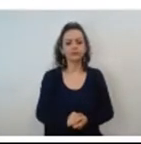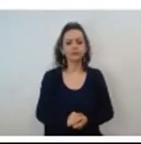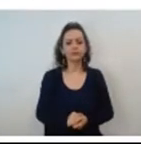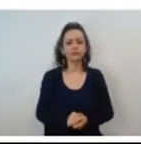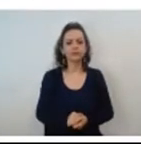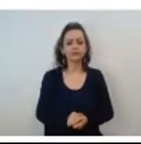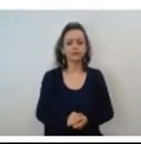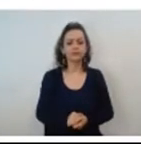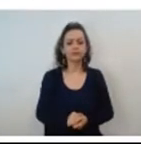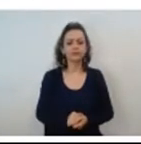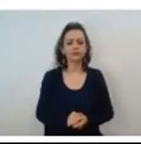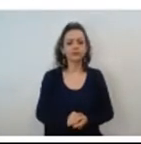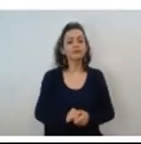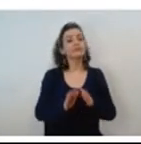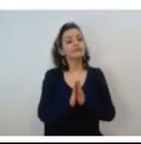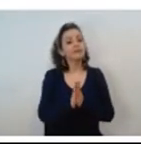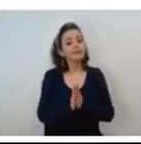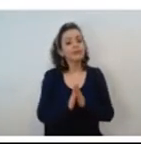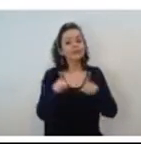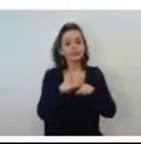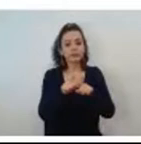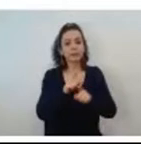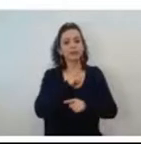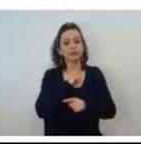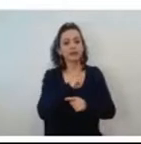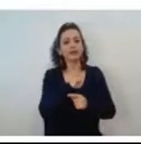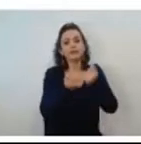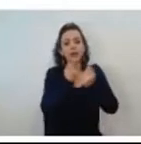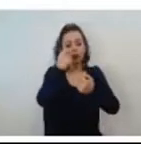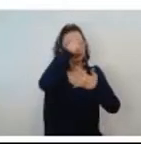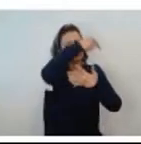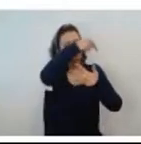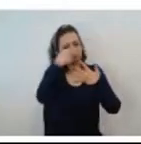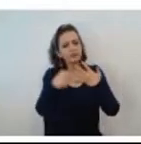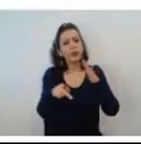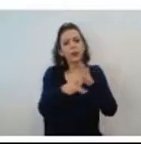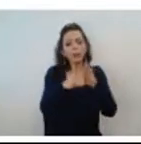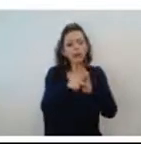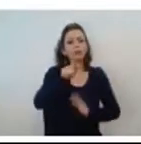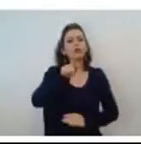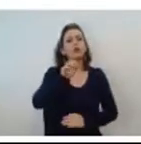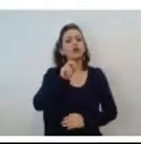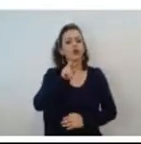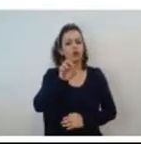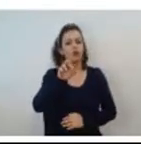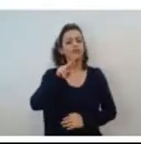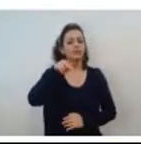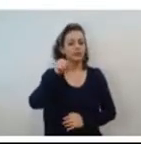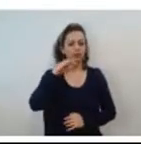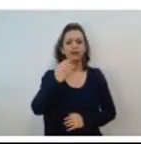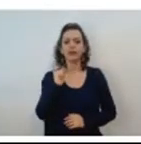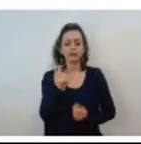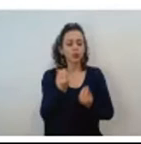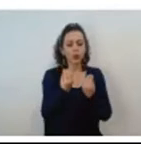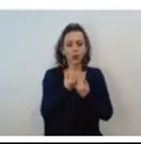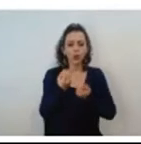aspectos de governança e que passaram para o fortalecimento a gente tem por exemplo cada vez mais uma integração de áreas